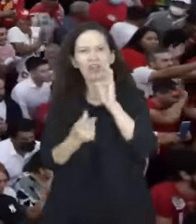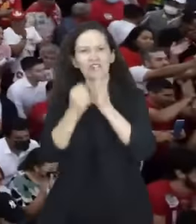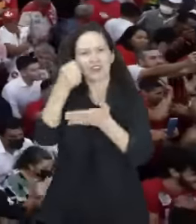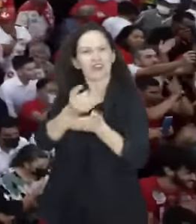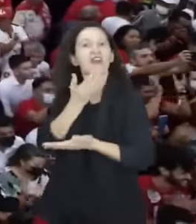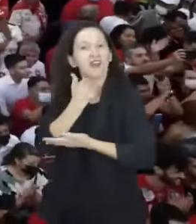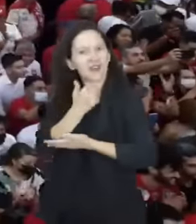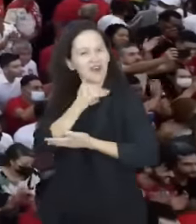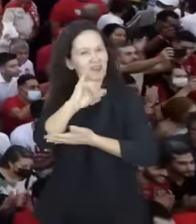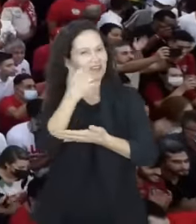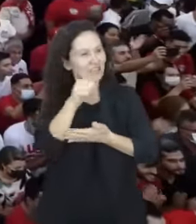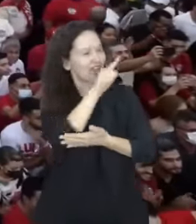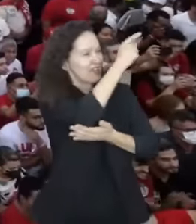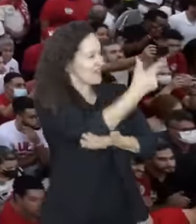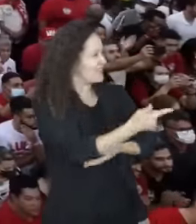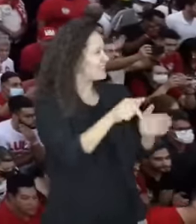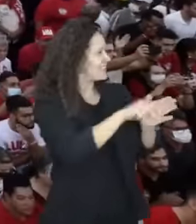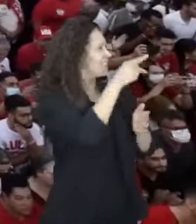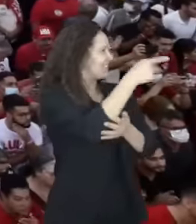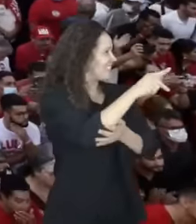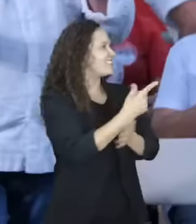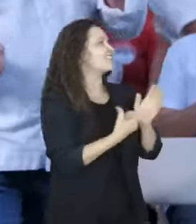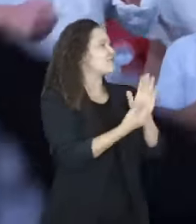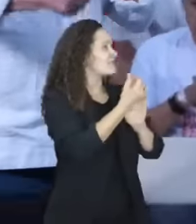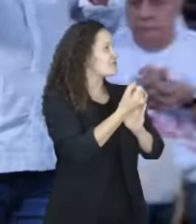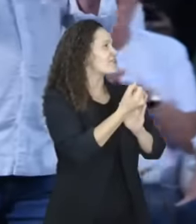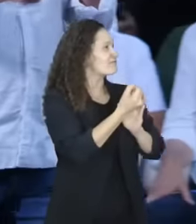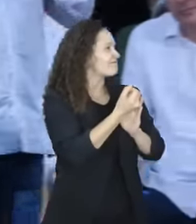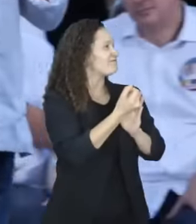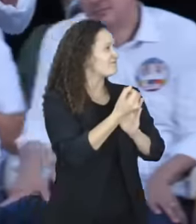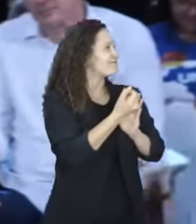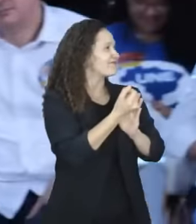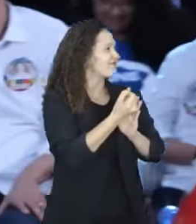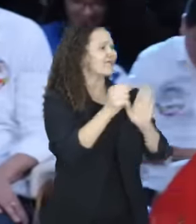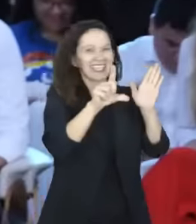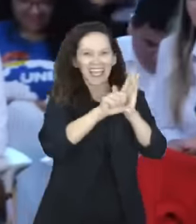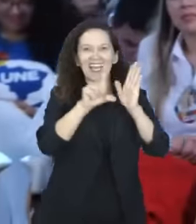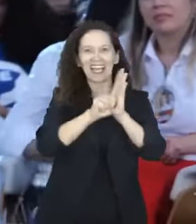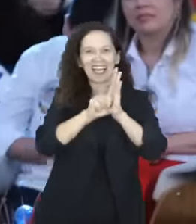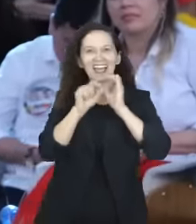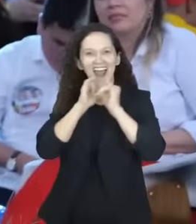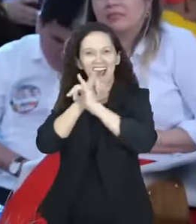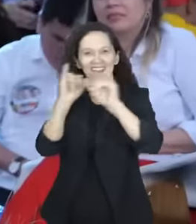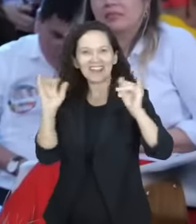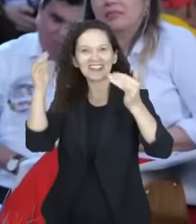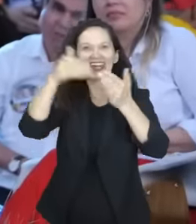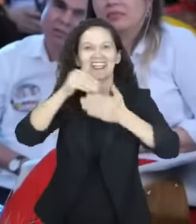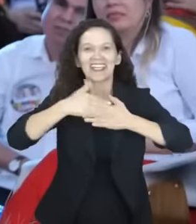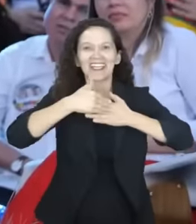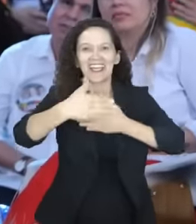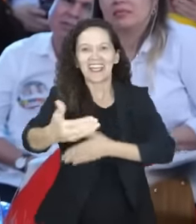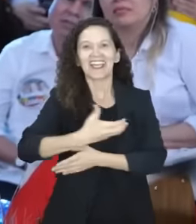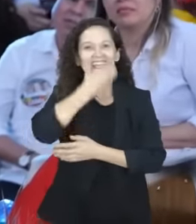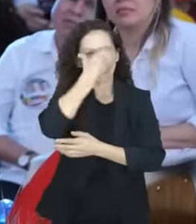dinheiro. Eles, a lei diz que é só até dezembro. E quem pode